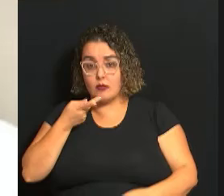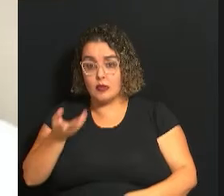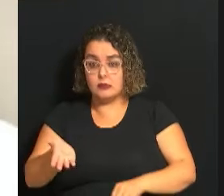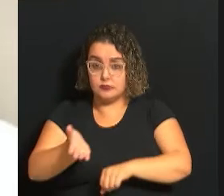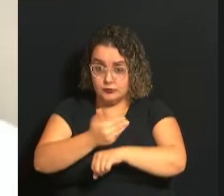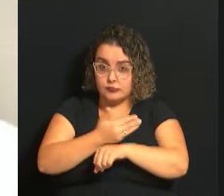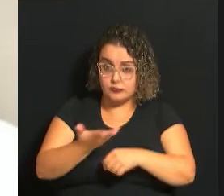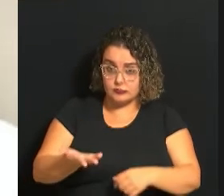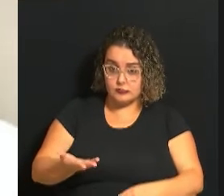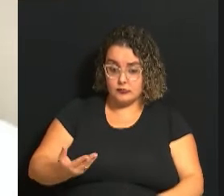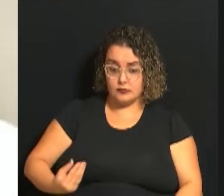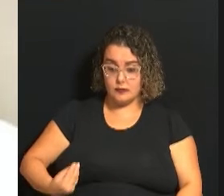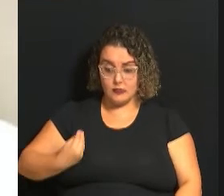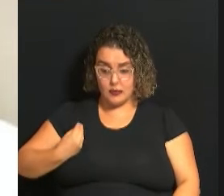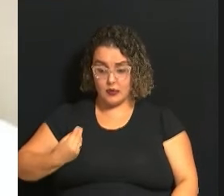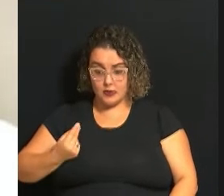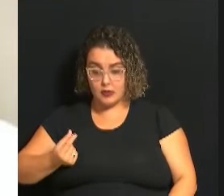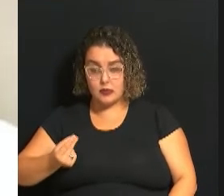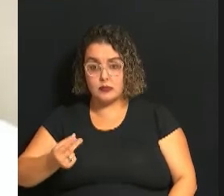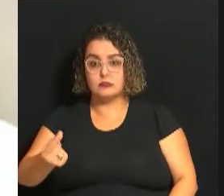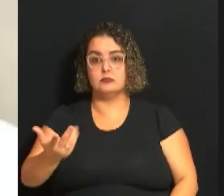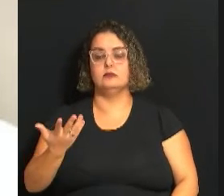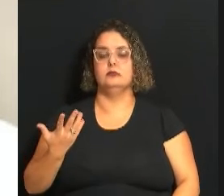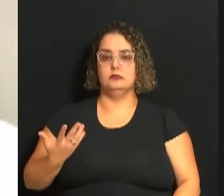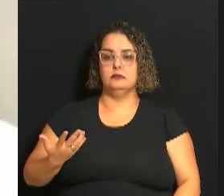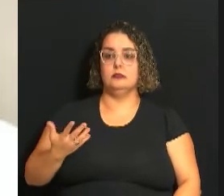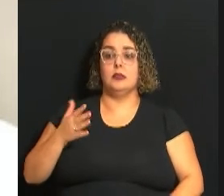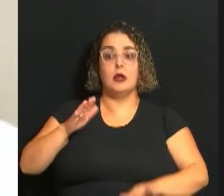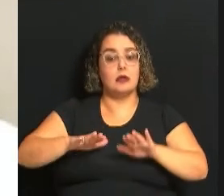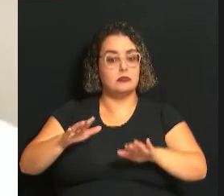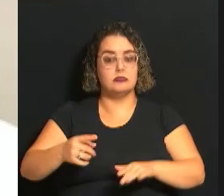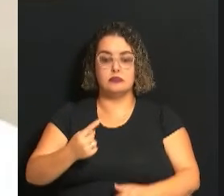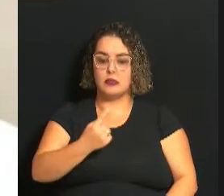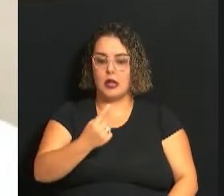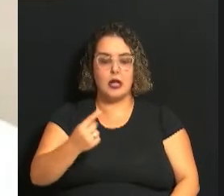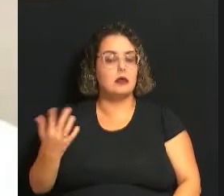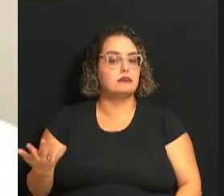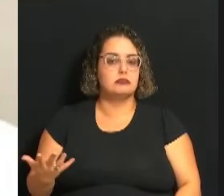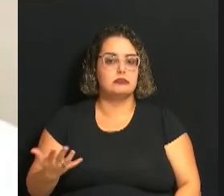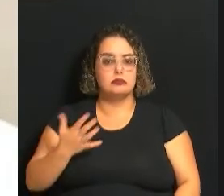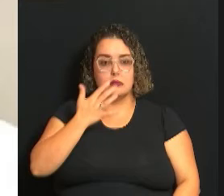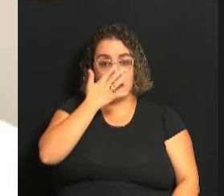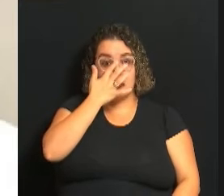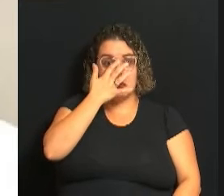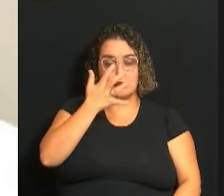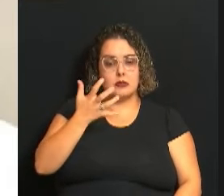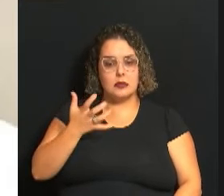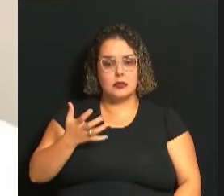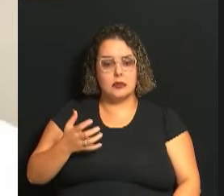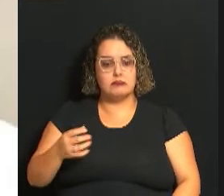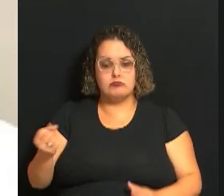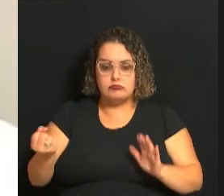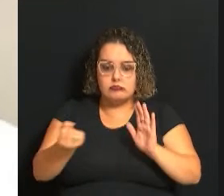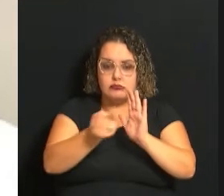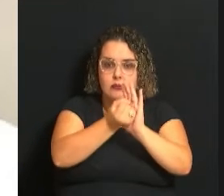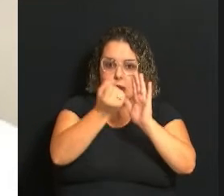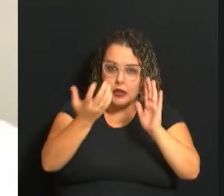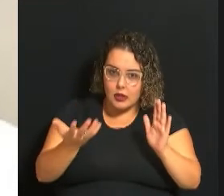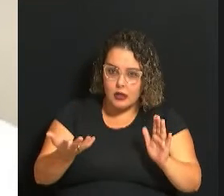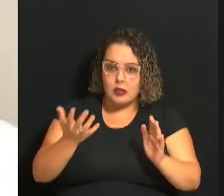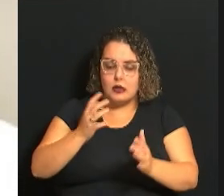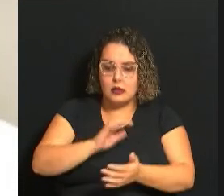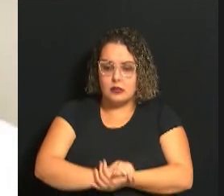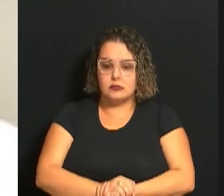a sobrevida é algo reservado, né, depende de cada caso. Então, eu queria deixar um legado, porque muitas